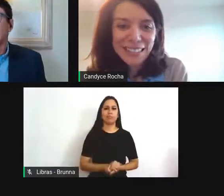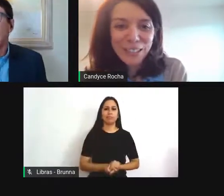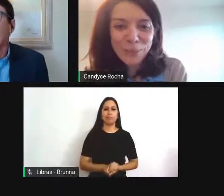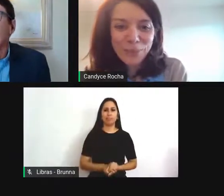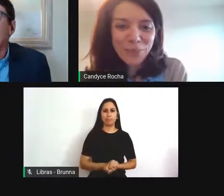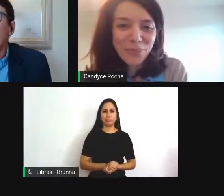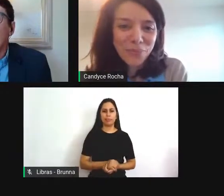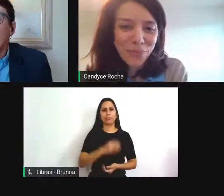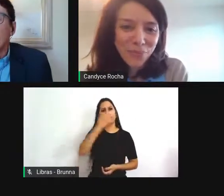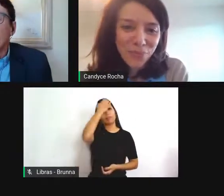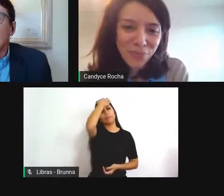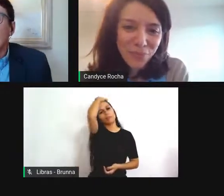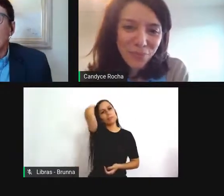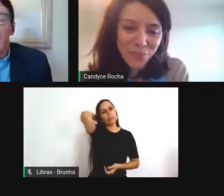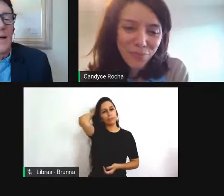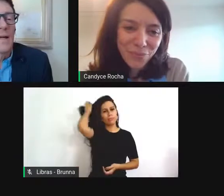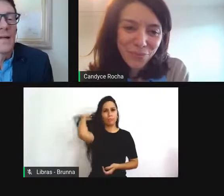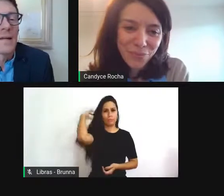Muito bom.